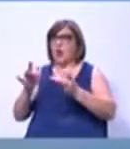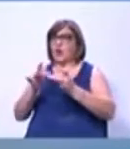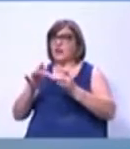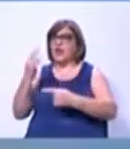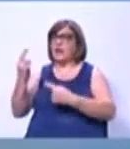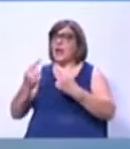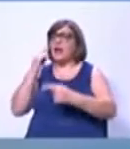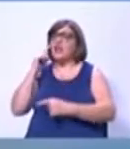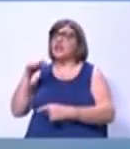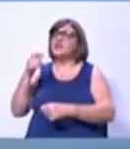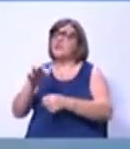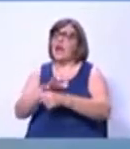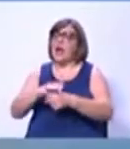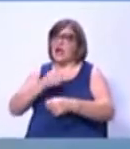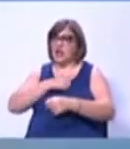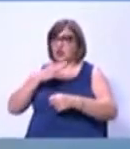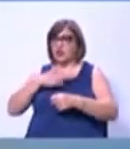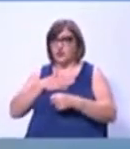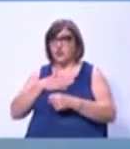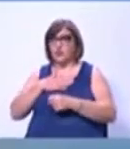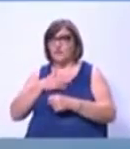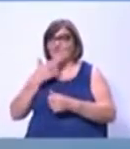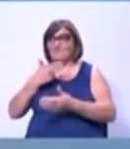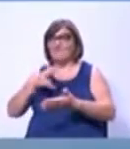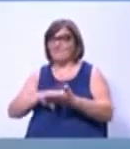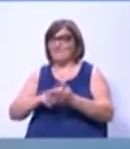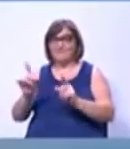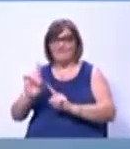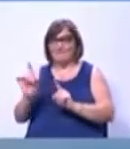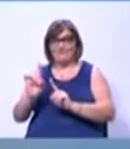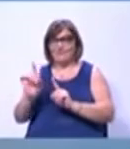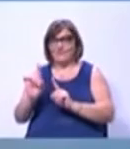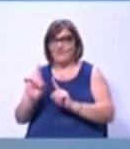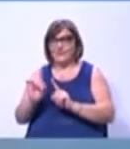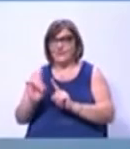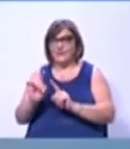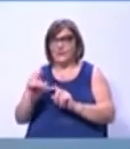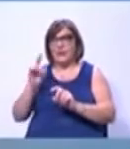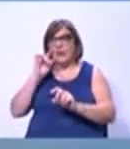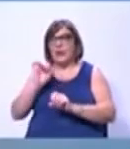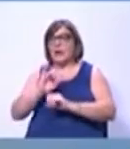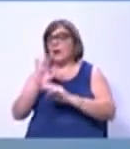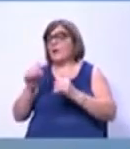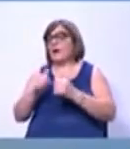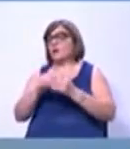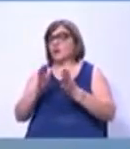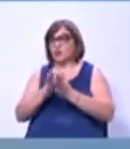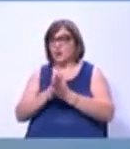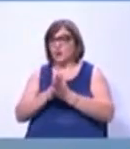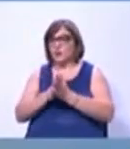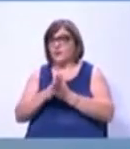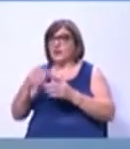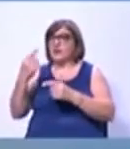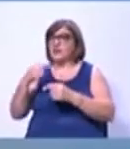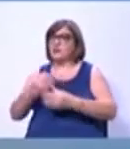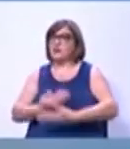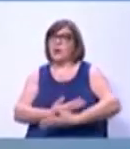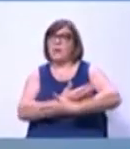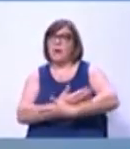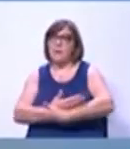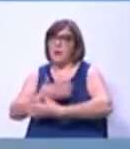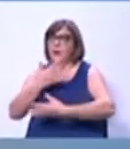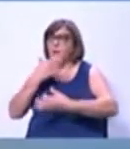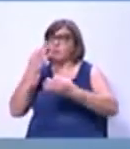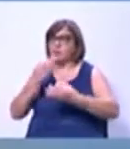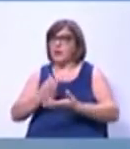alguém especialista sim. Na área da saúde e não vai. Porque, evidentemente, que no meio disto tudo nós temos bebês que efetivamente